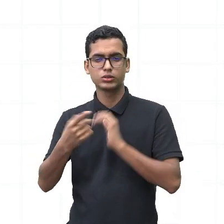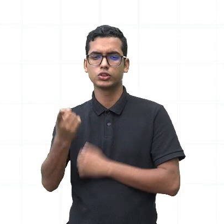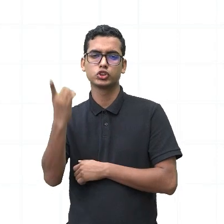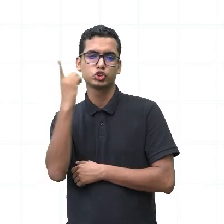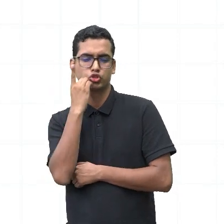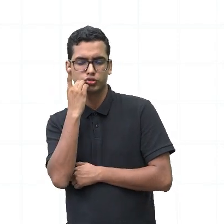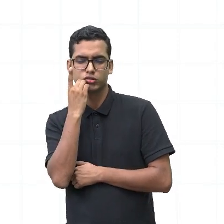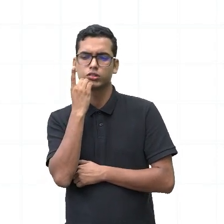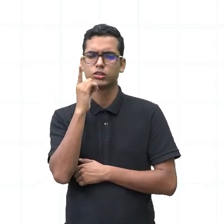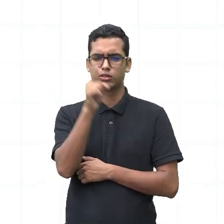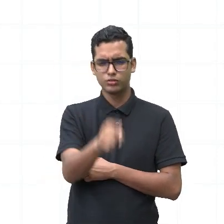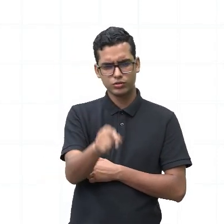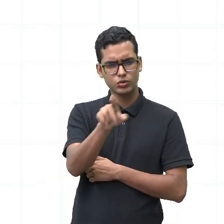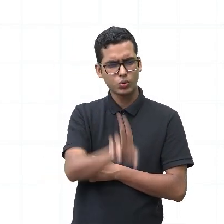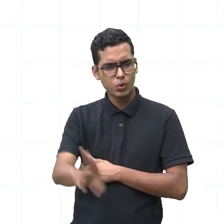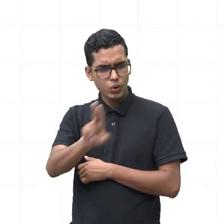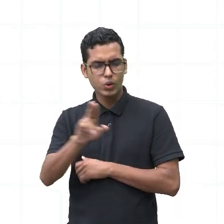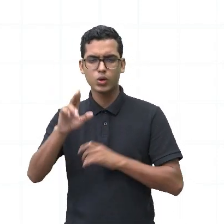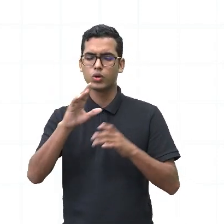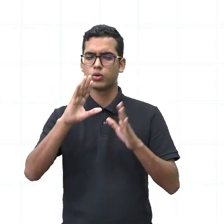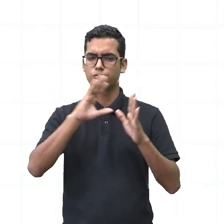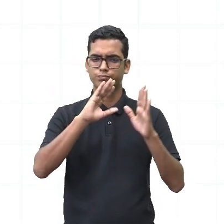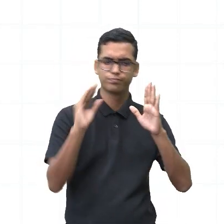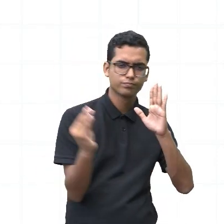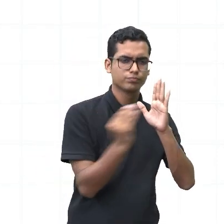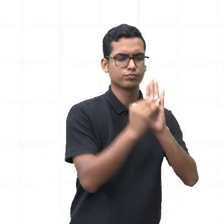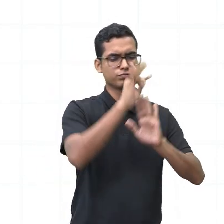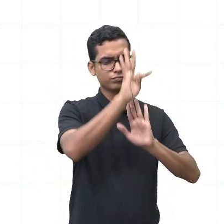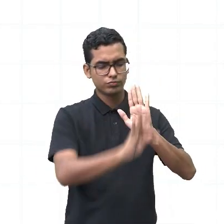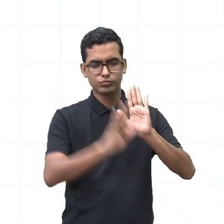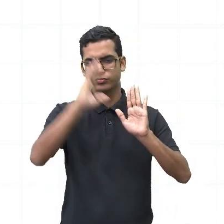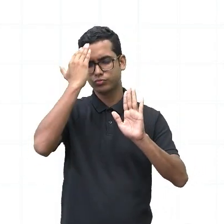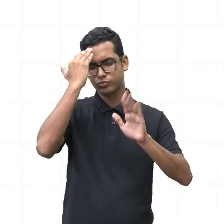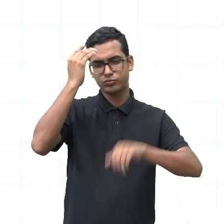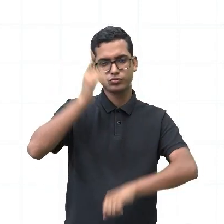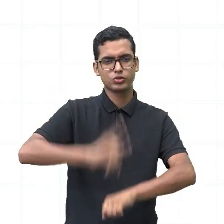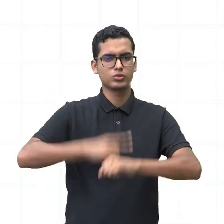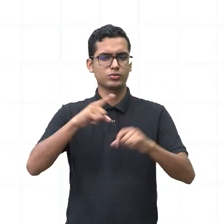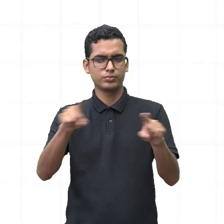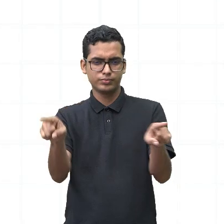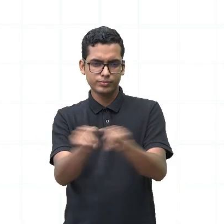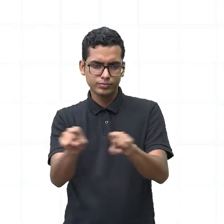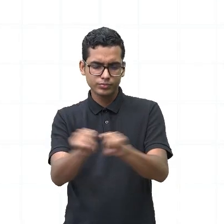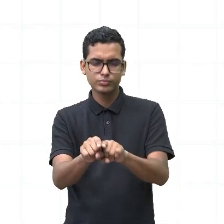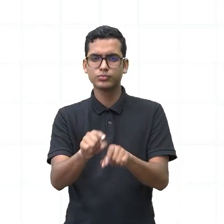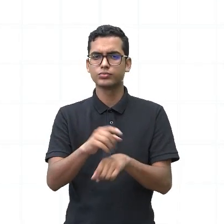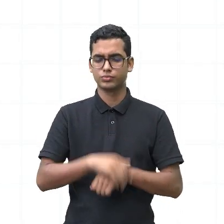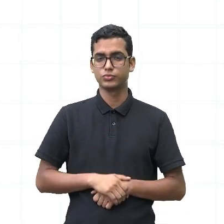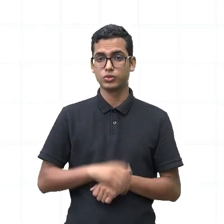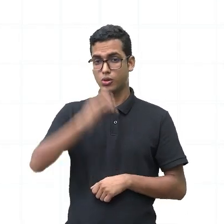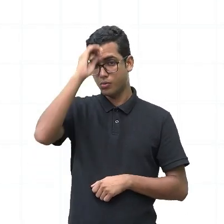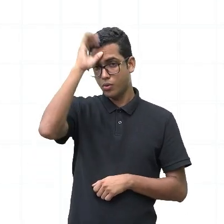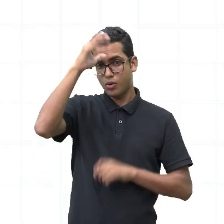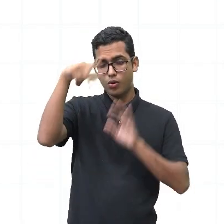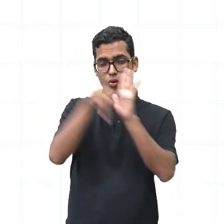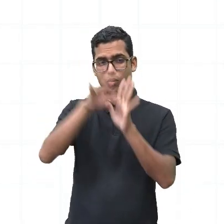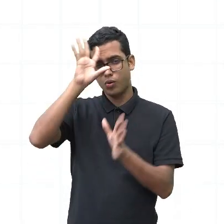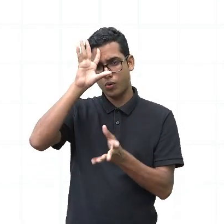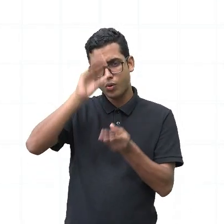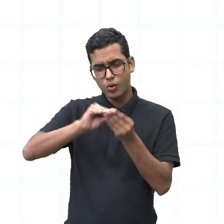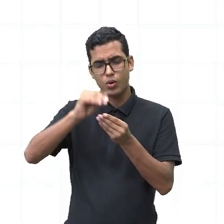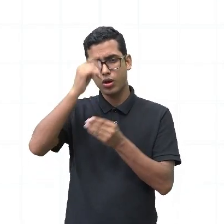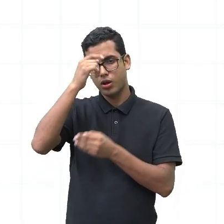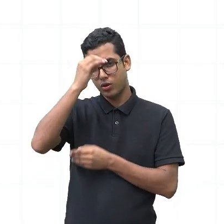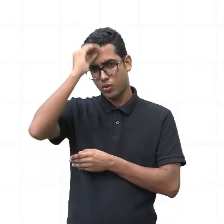vocês vão utilizar no texto de vocês, na compreensão de texto, também todo o conhecimento prévio de vocês.